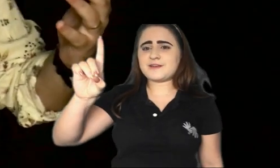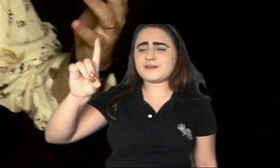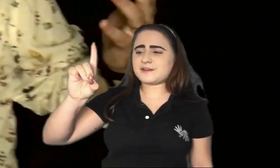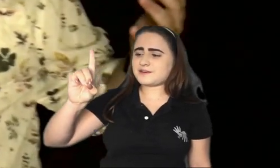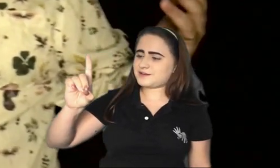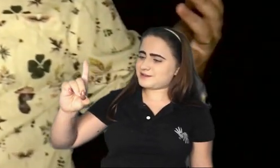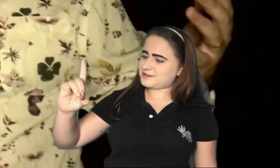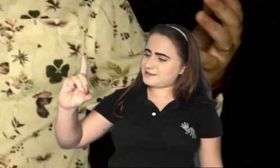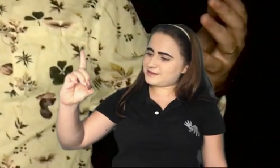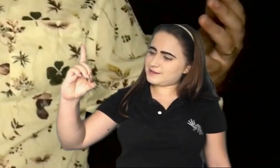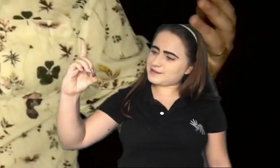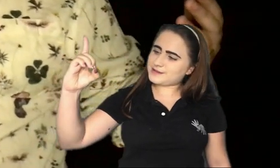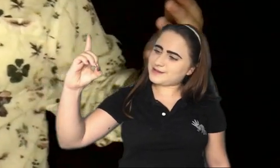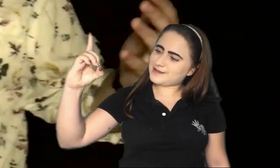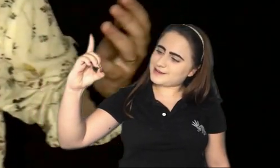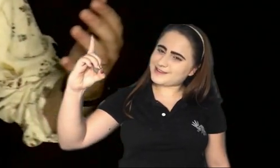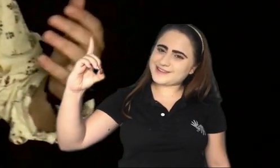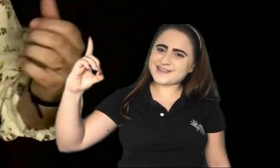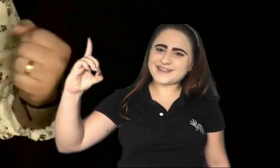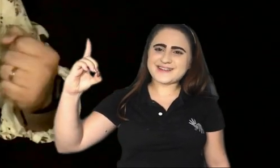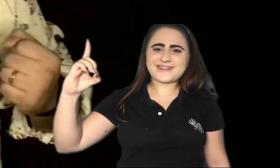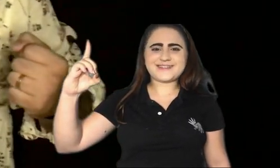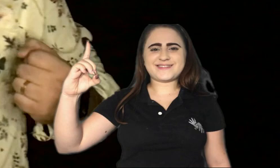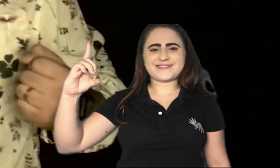Espírito Santo de Deus,